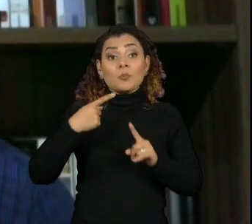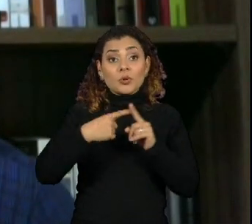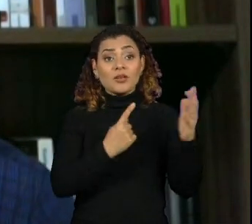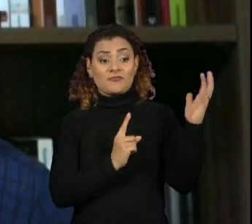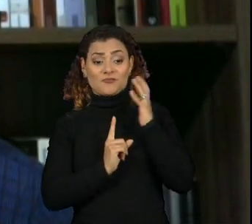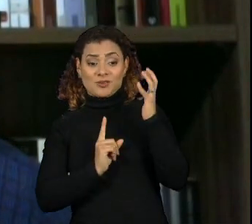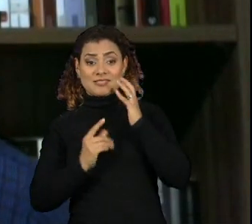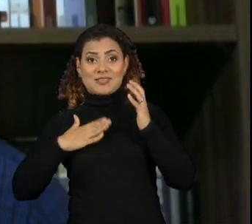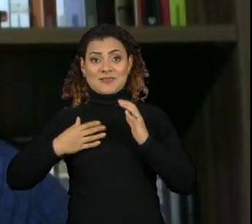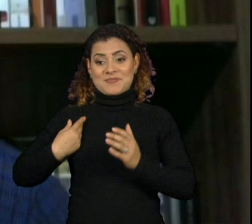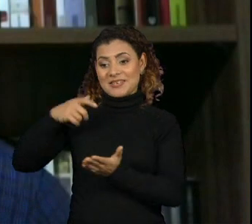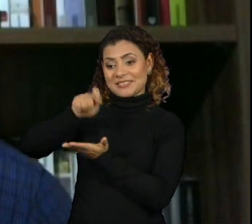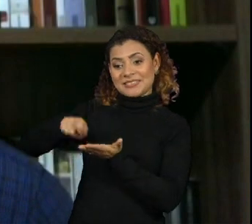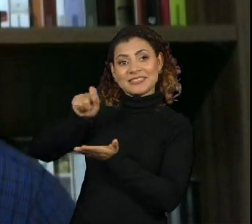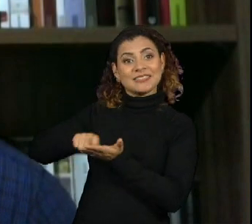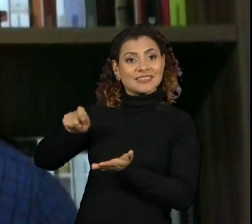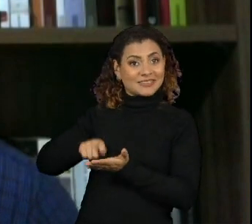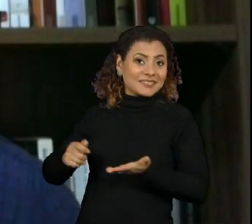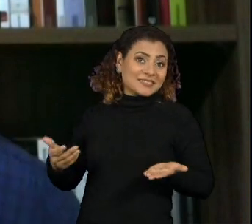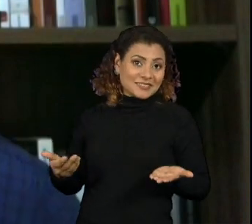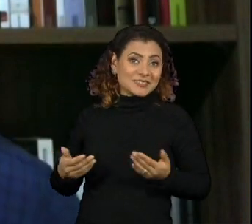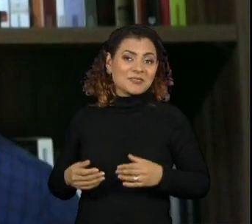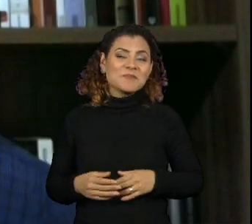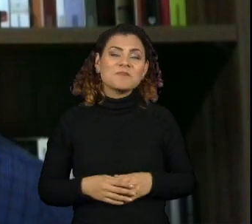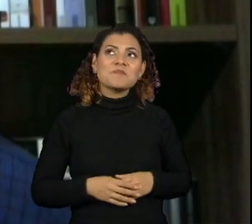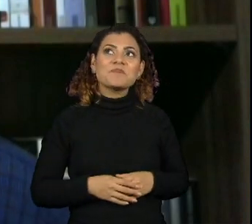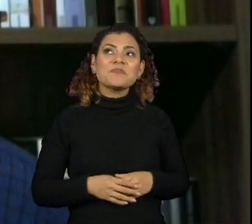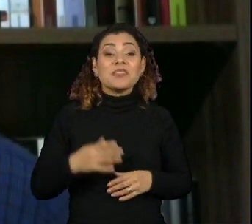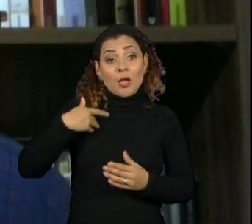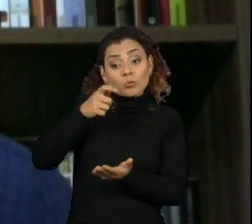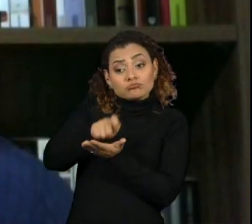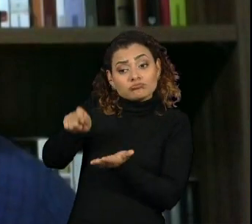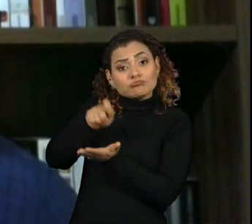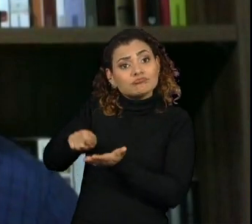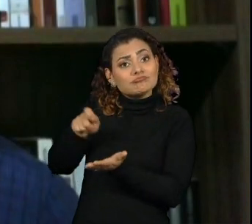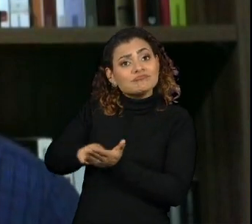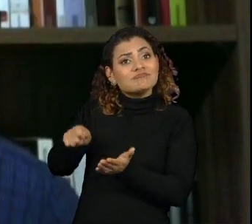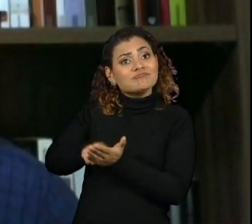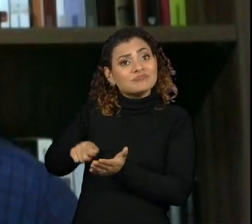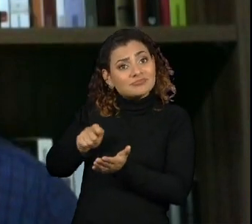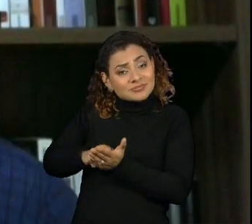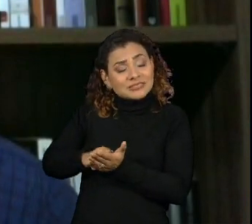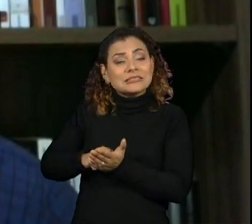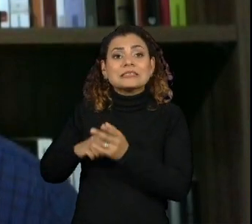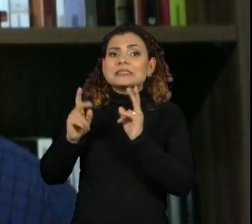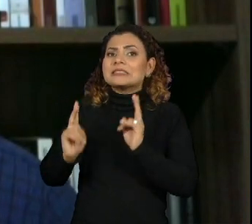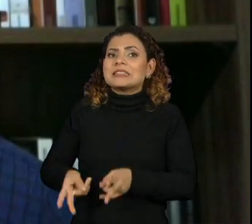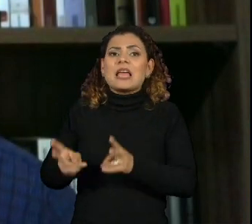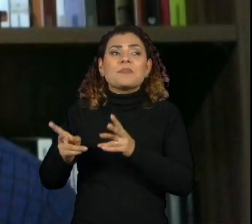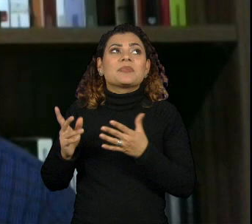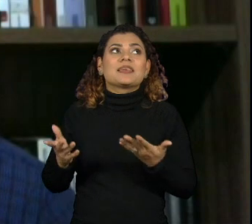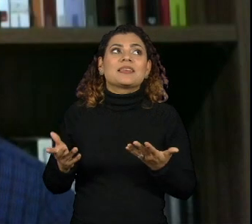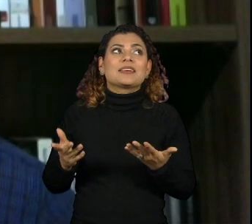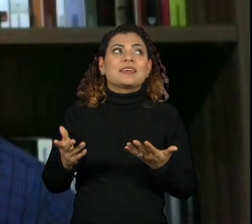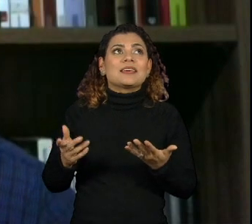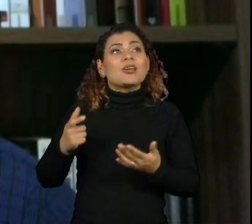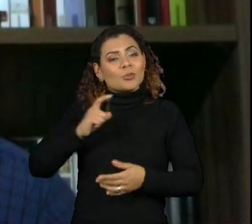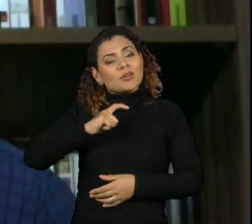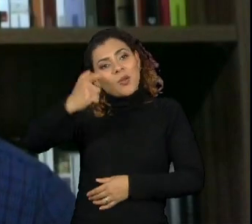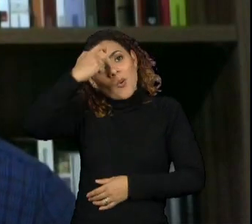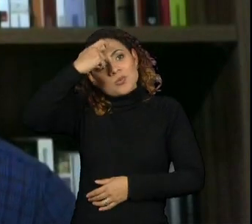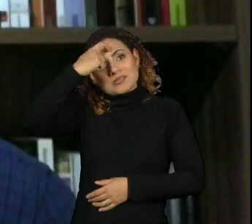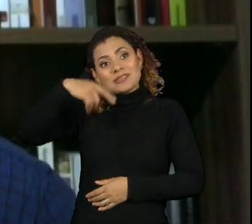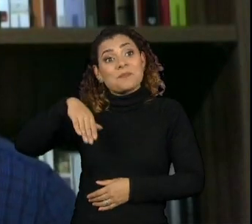maneira definitiva a forma que eu escrevo. Então, quando eu escrevo, enquanto eu escrevo e quando eu escrevo, eu tenho uma consciência